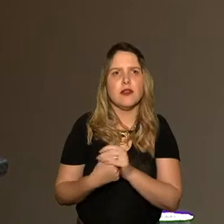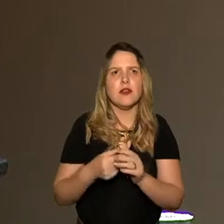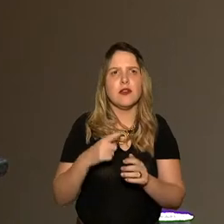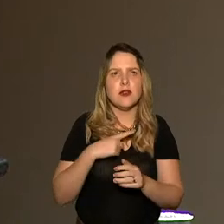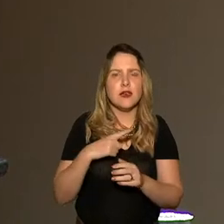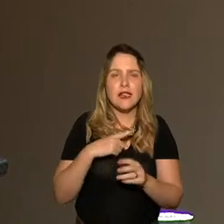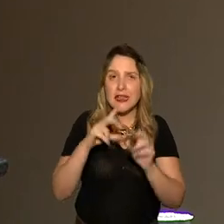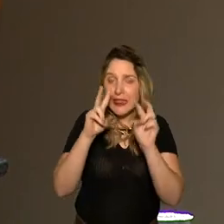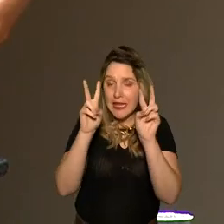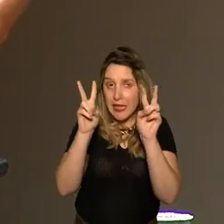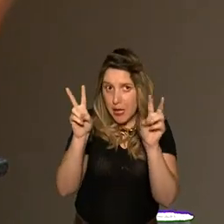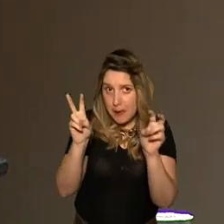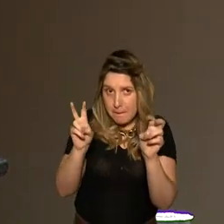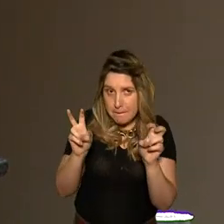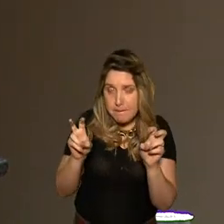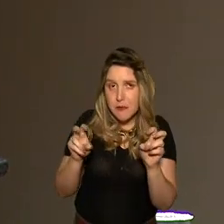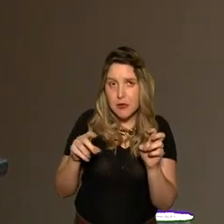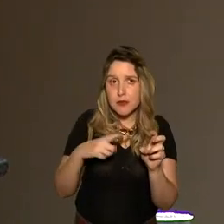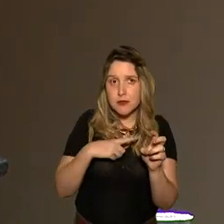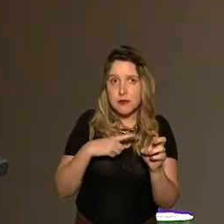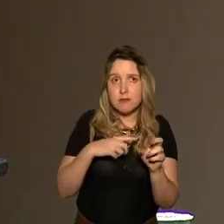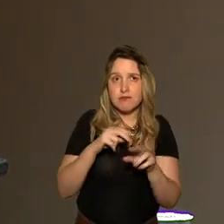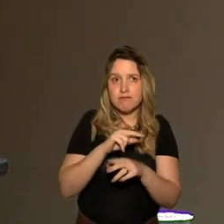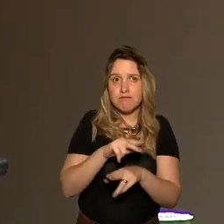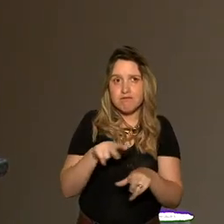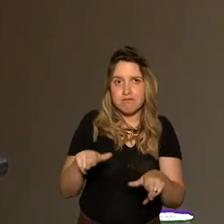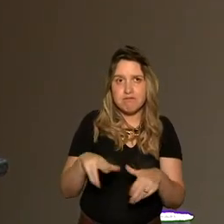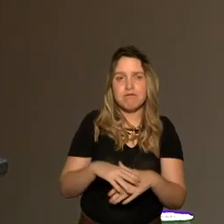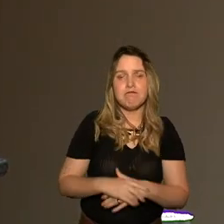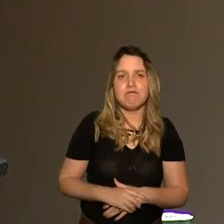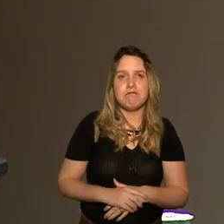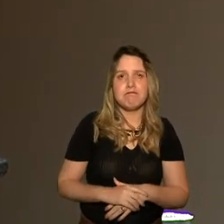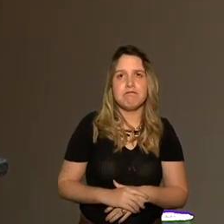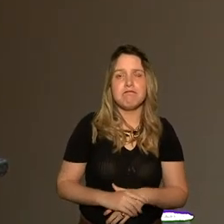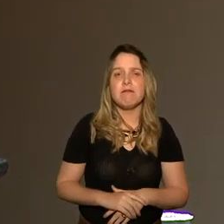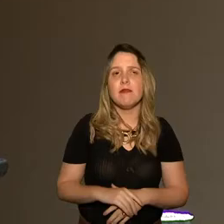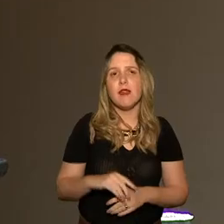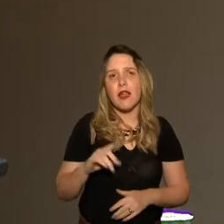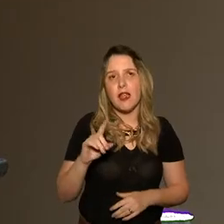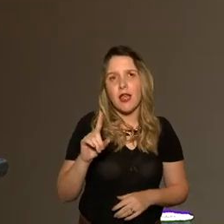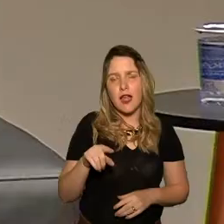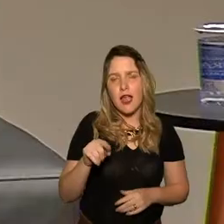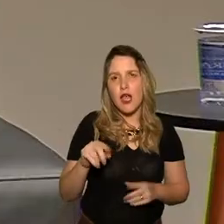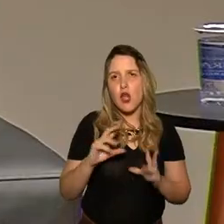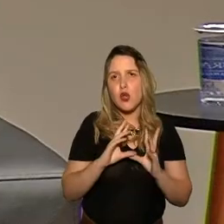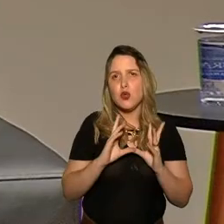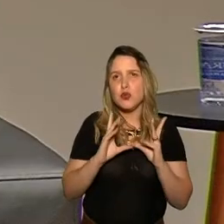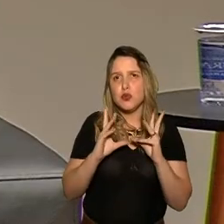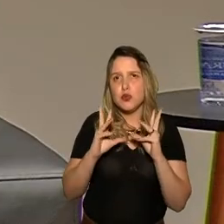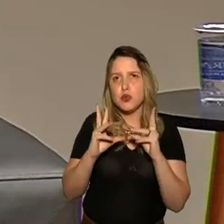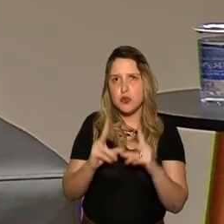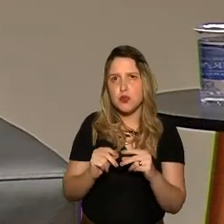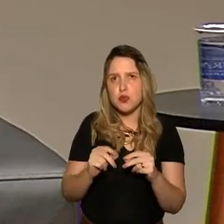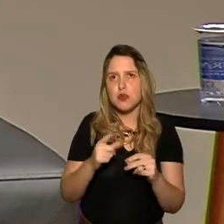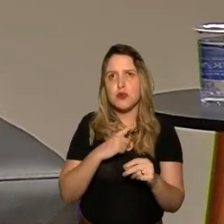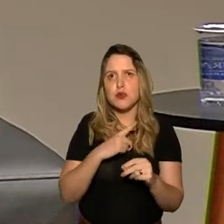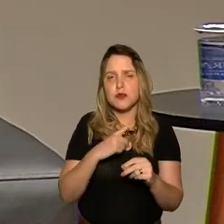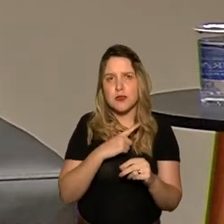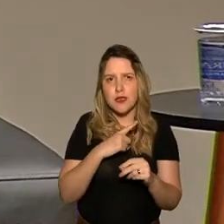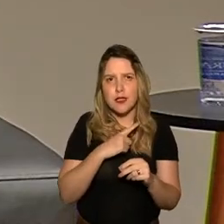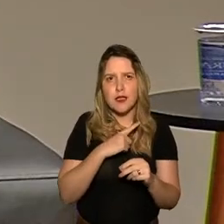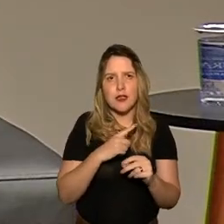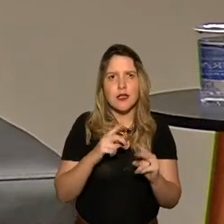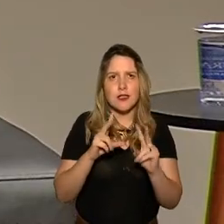temas e essas discussões né eu eu usaria o termo aqui embora Talvez seja